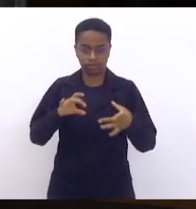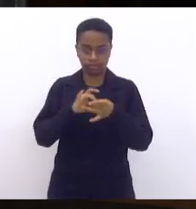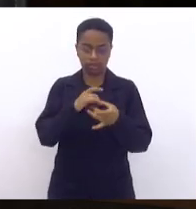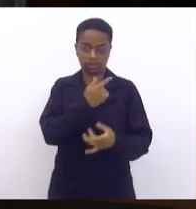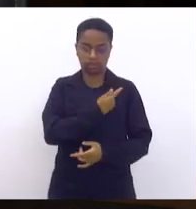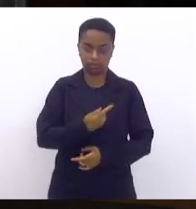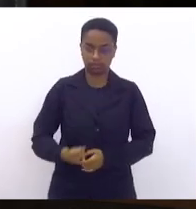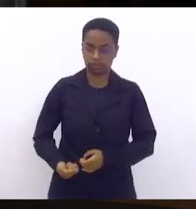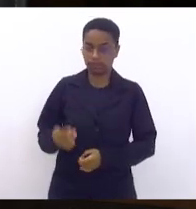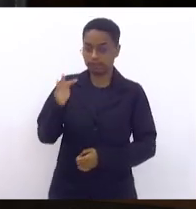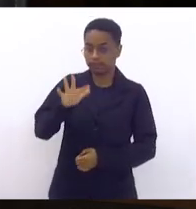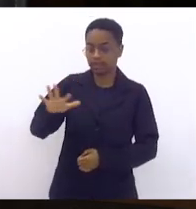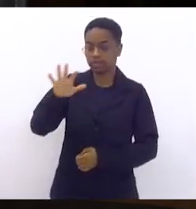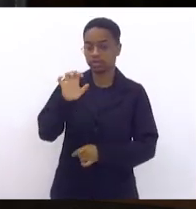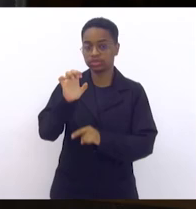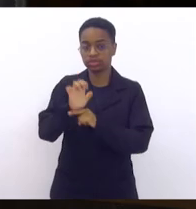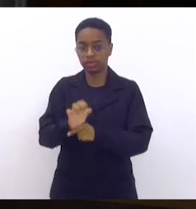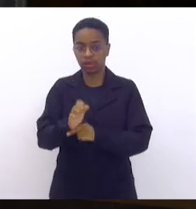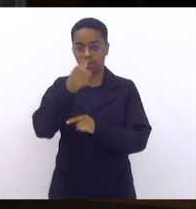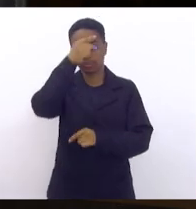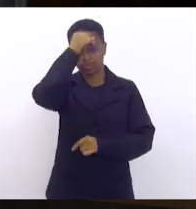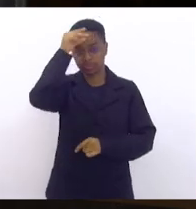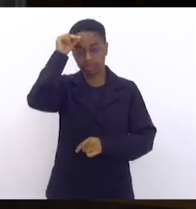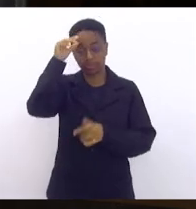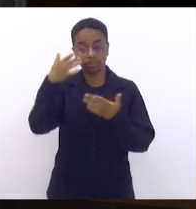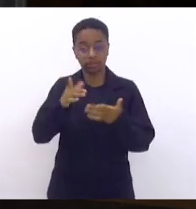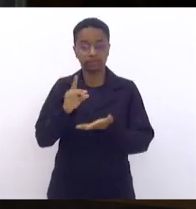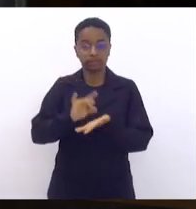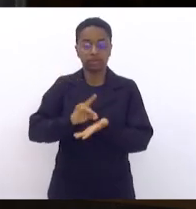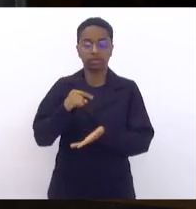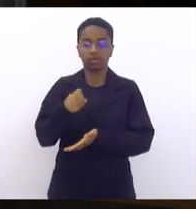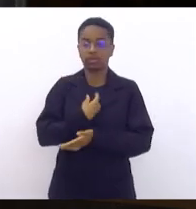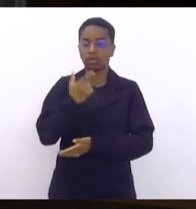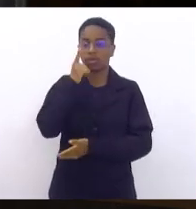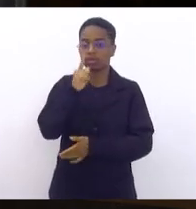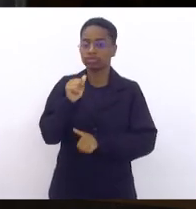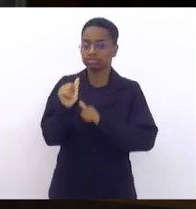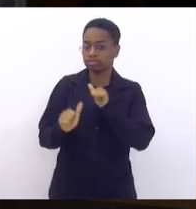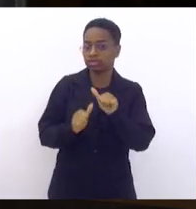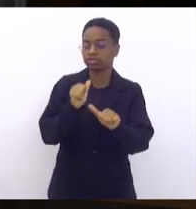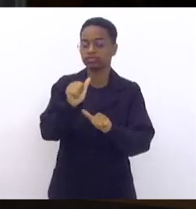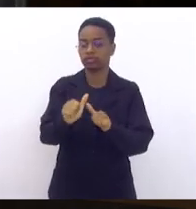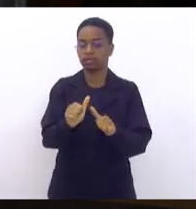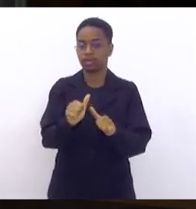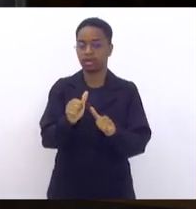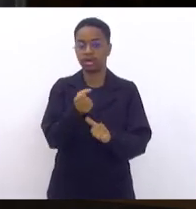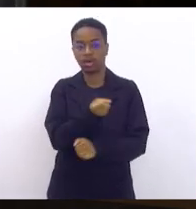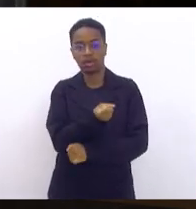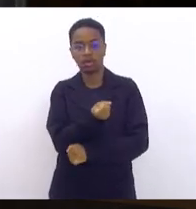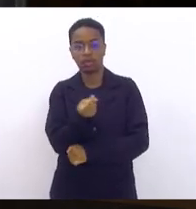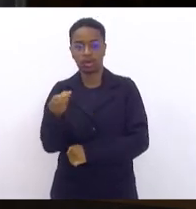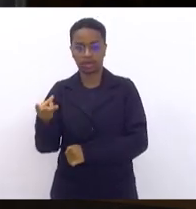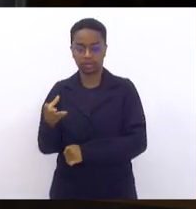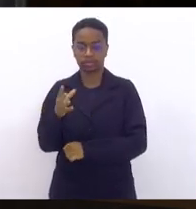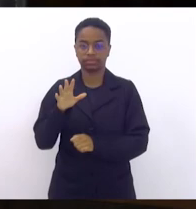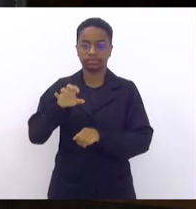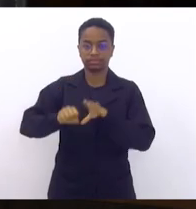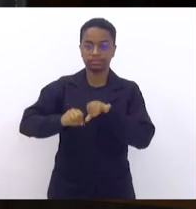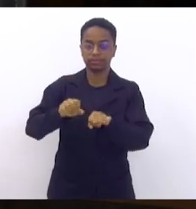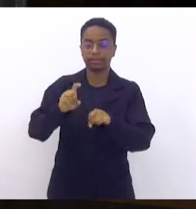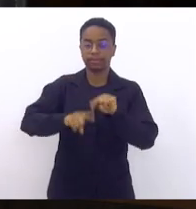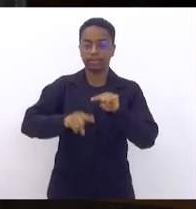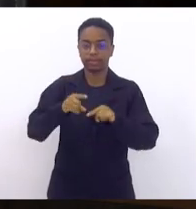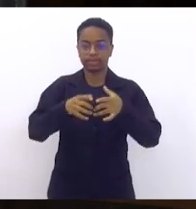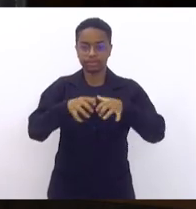estadual governo Municipal para que a gente possa realmente transformar esse número da coleta seletiva no estado que a gente